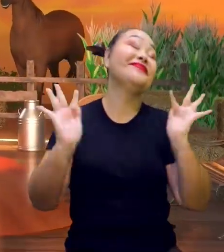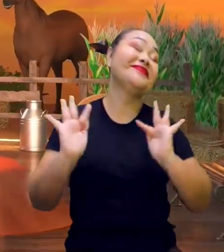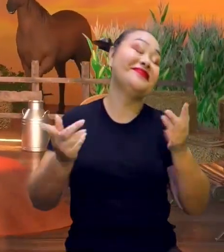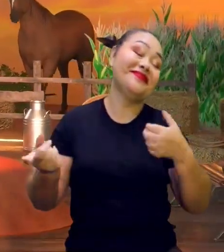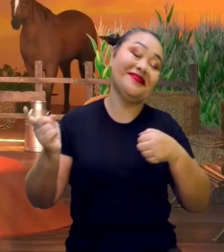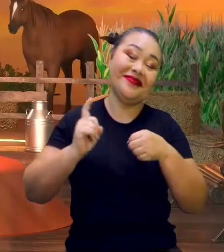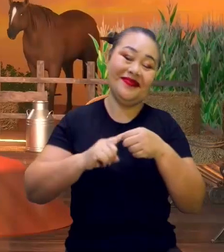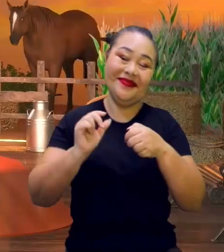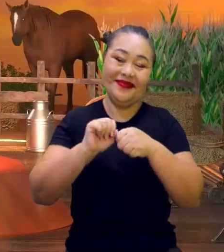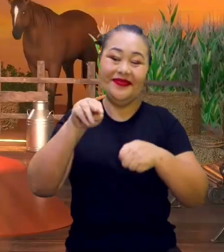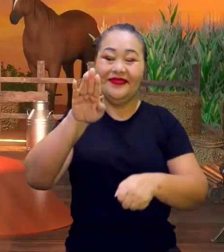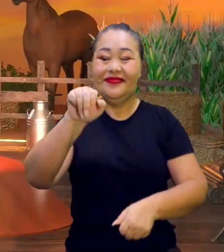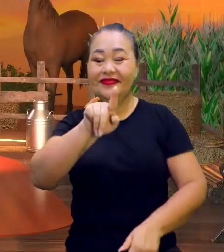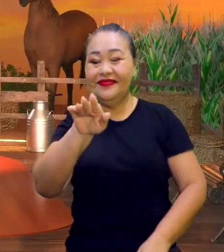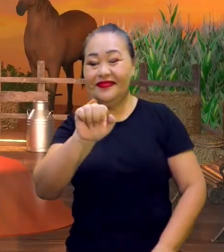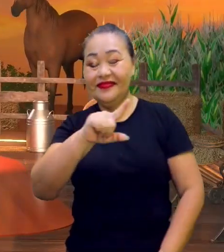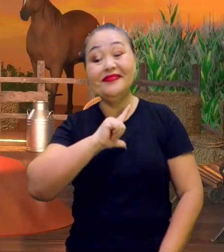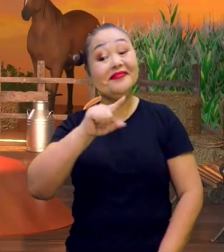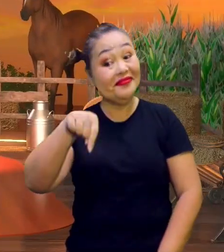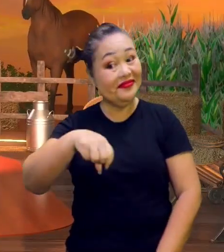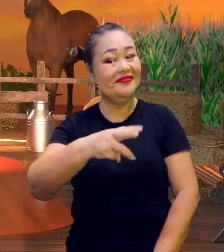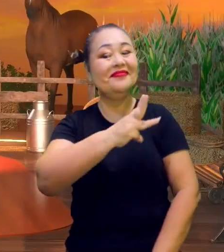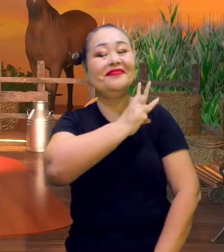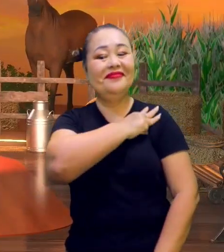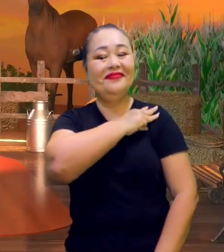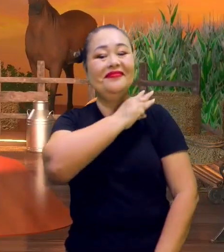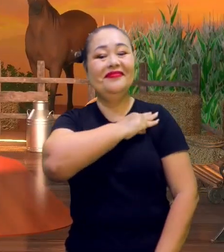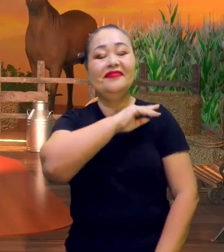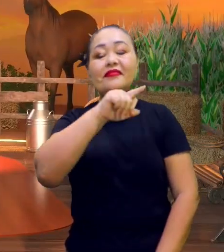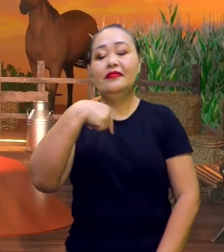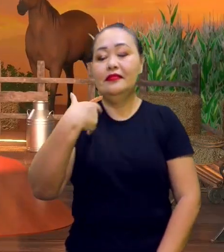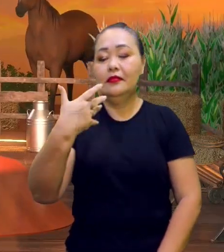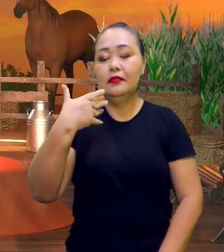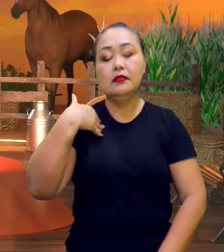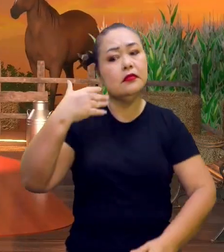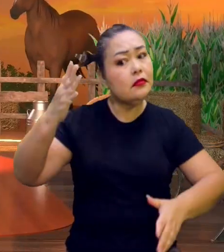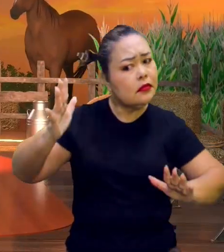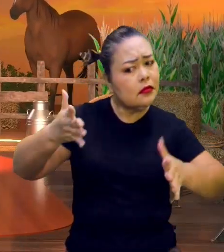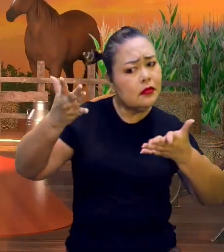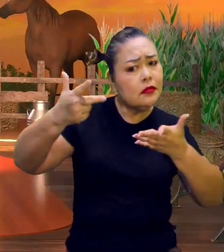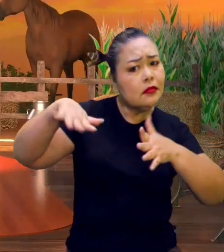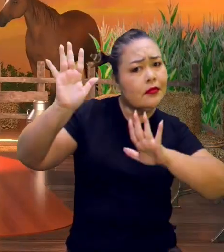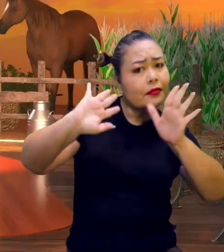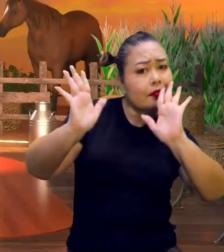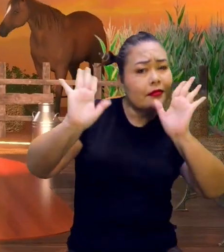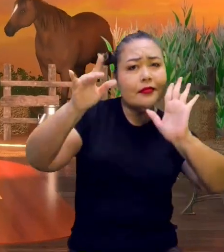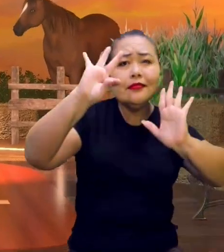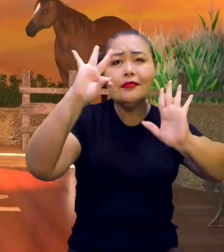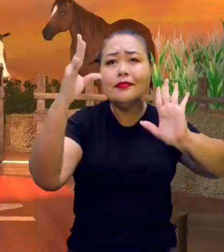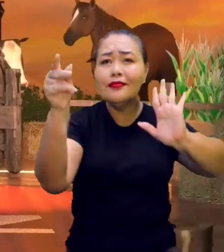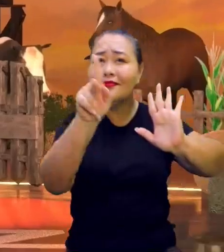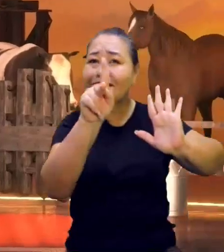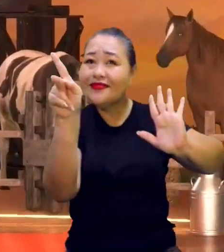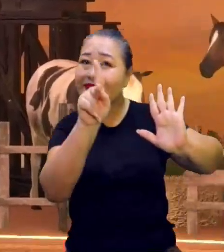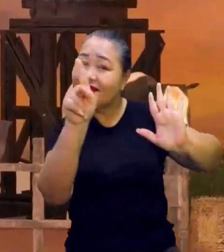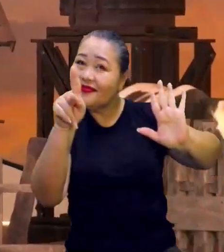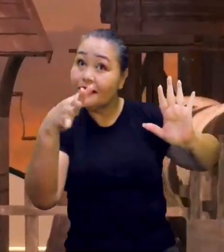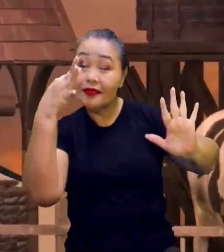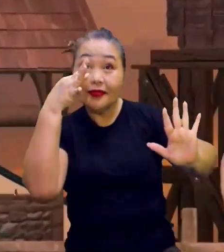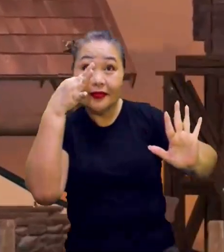na NBAZ do terceiro ano. Quero mandar um salve para todos os nossos professores